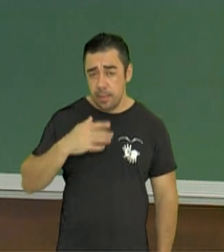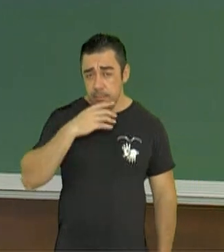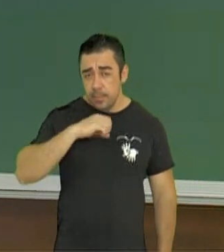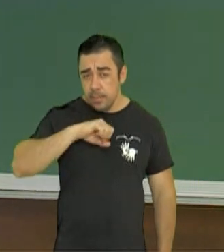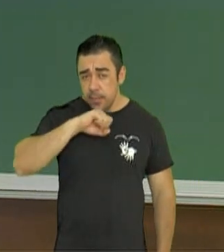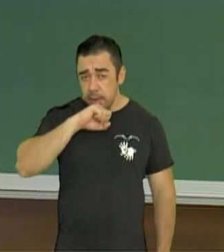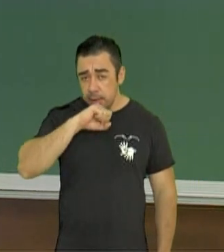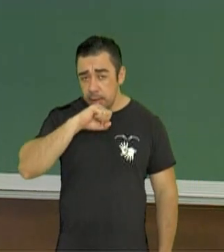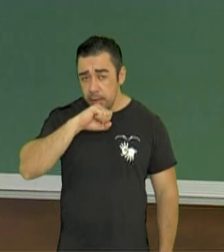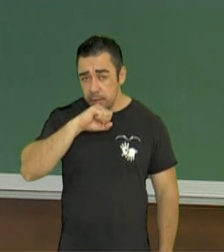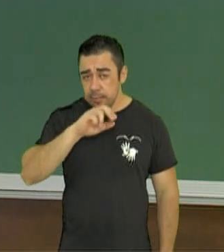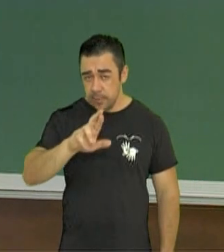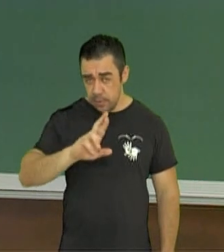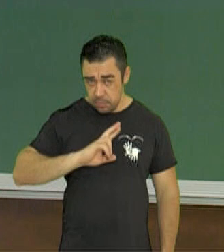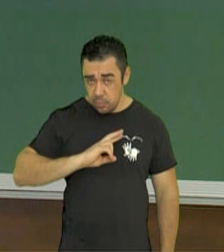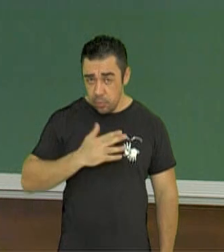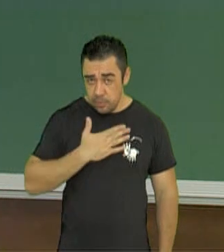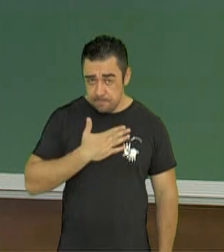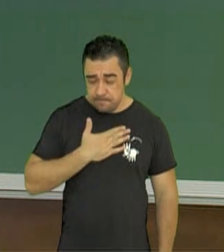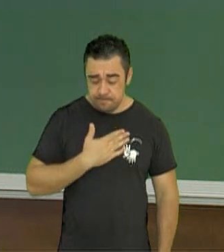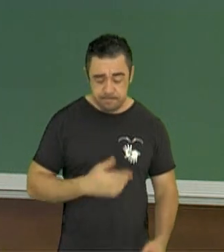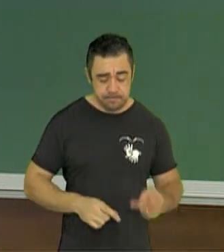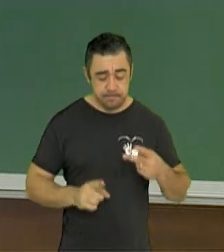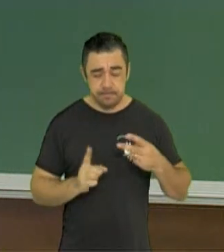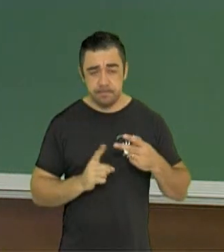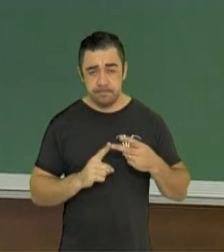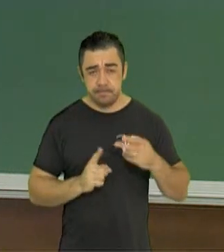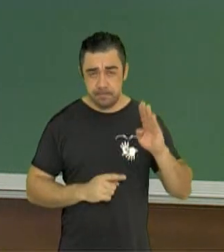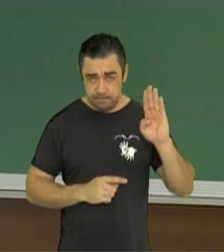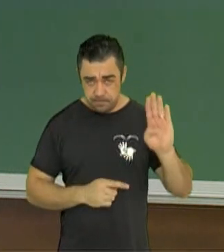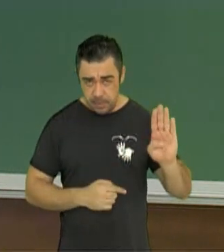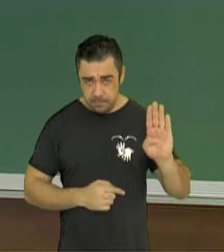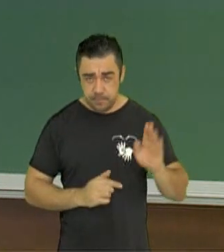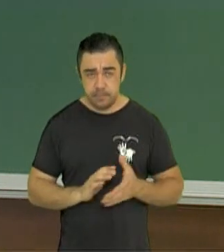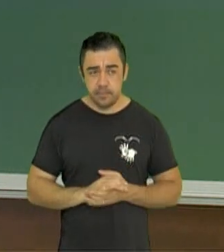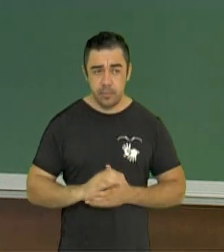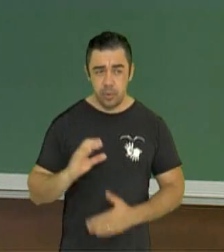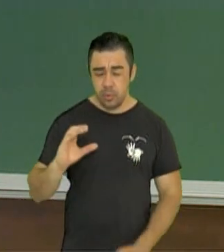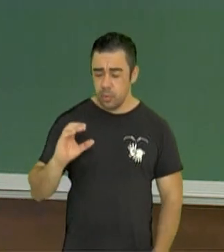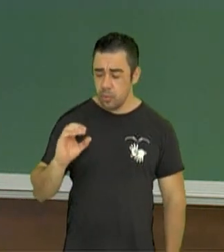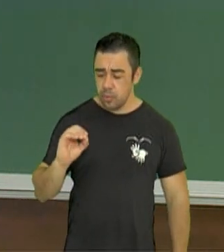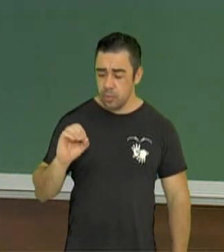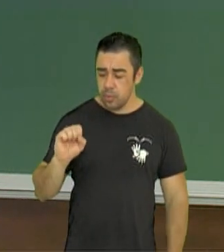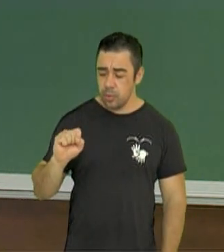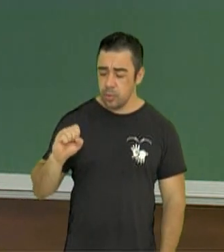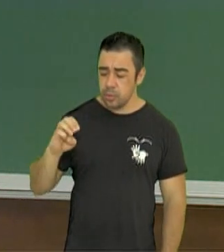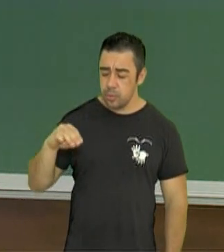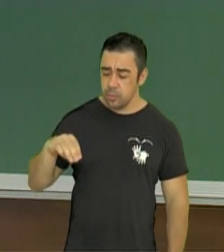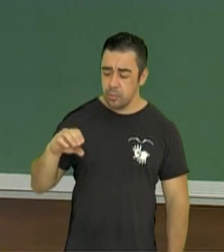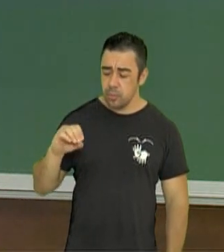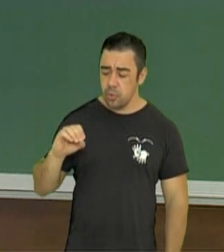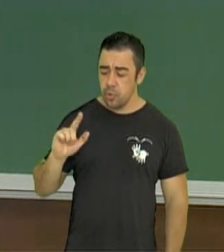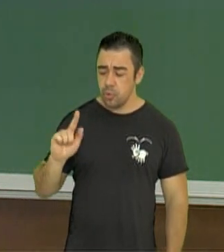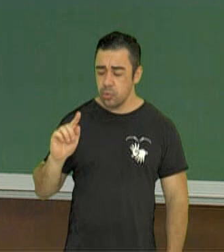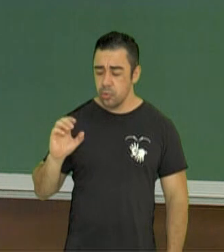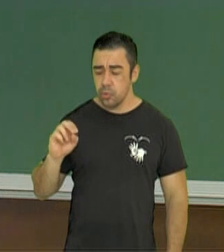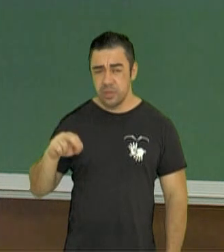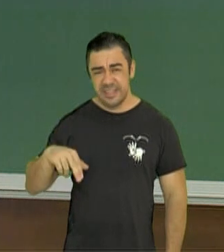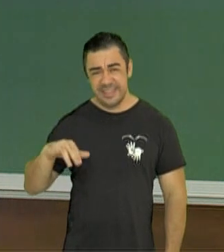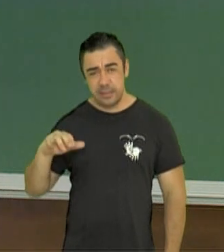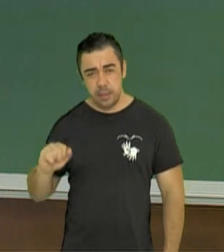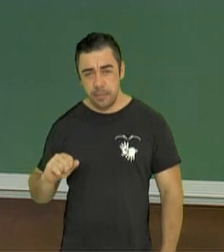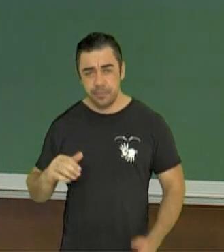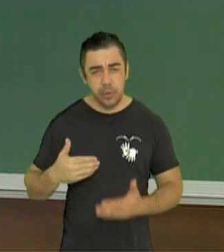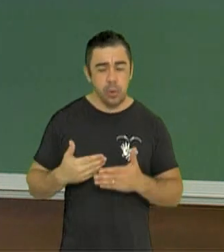paternidade? Quero que você responda para mim. E letra B, cosmogonia, qualquer modelo sobre a origem